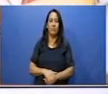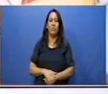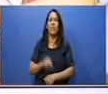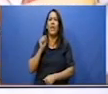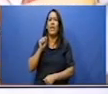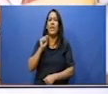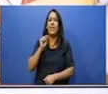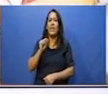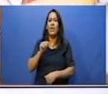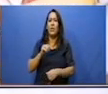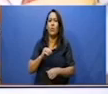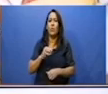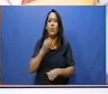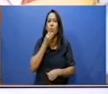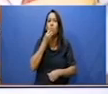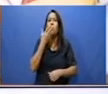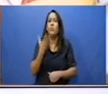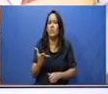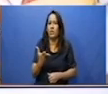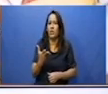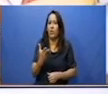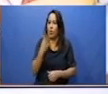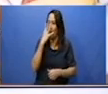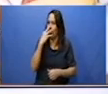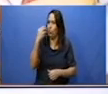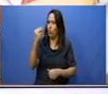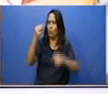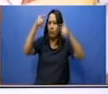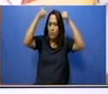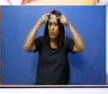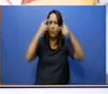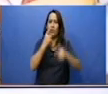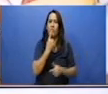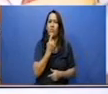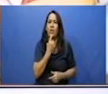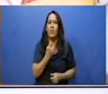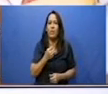Quem é o mais bonzinho? Lobo ou Chapeuzinho? Sua opinião.